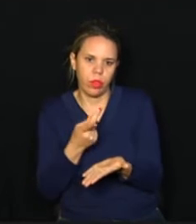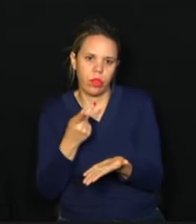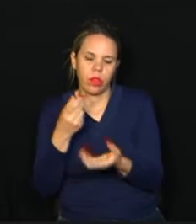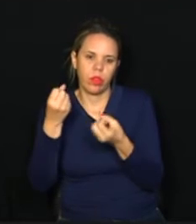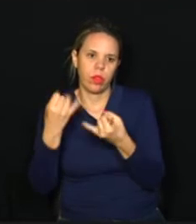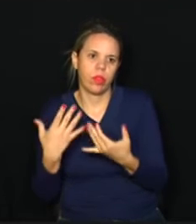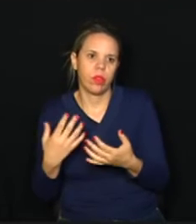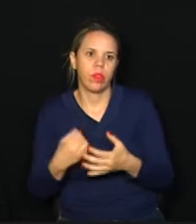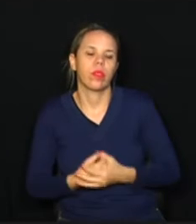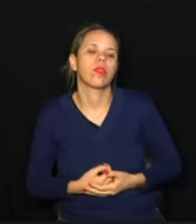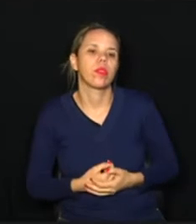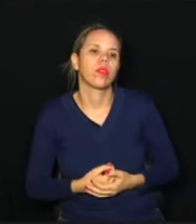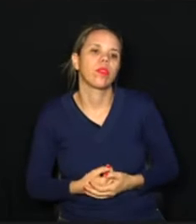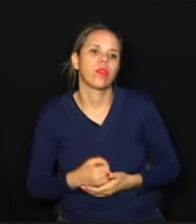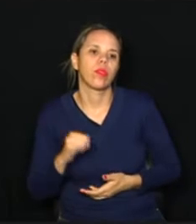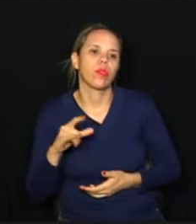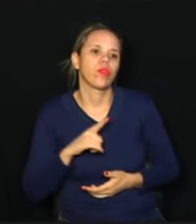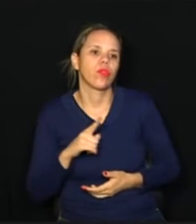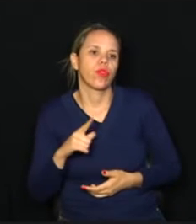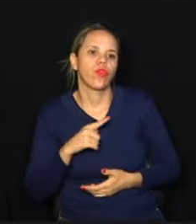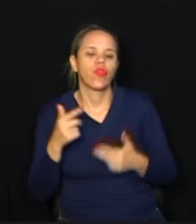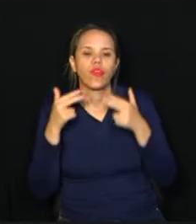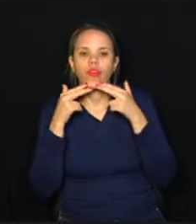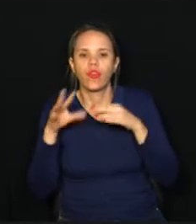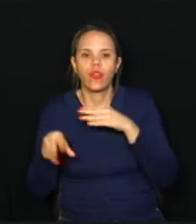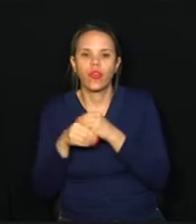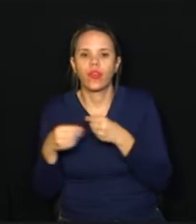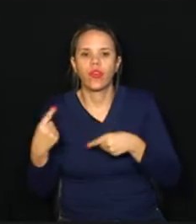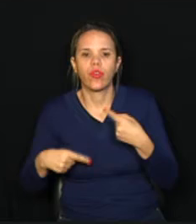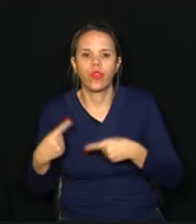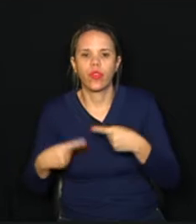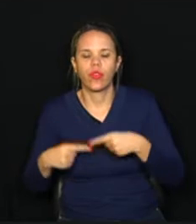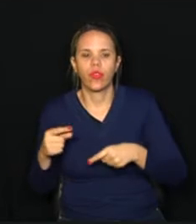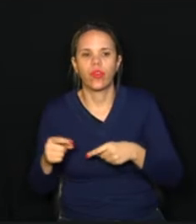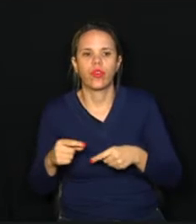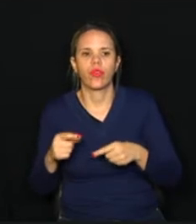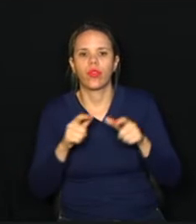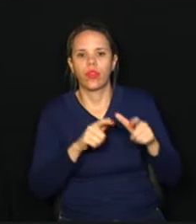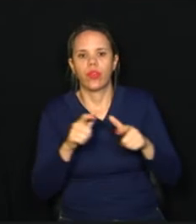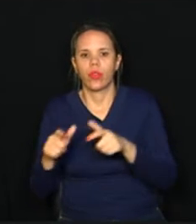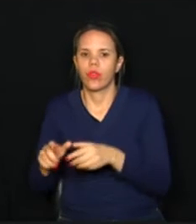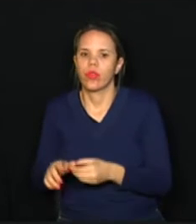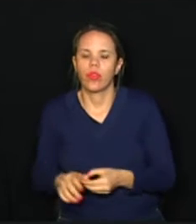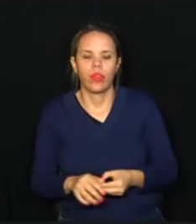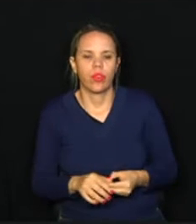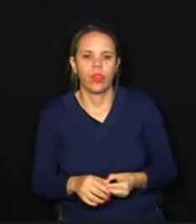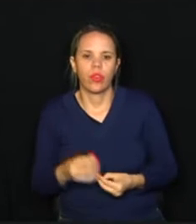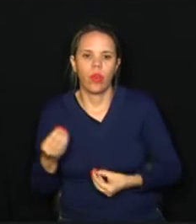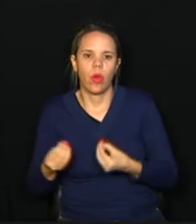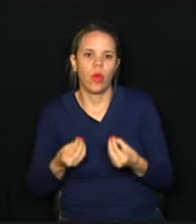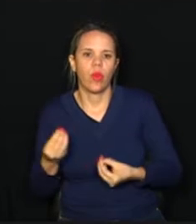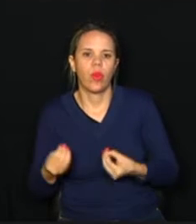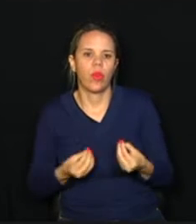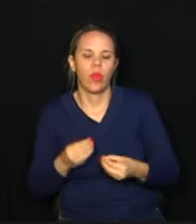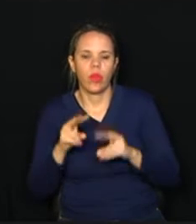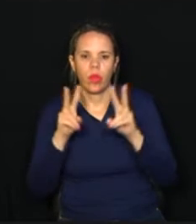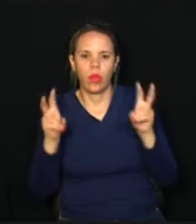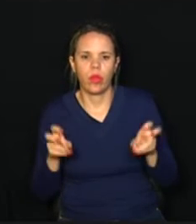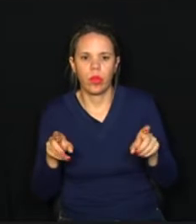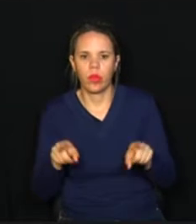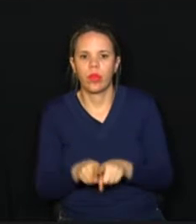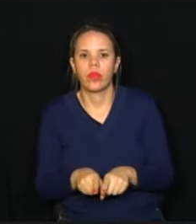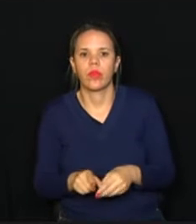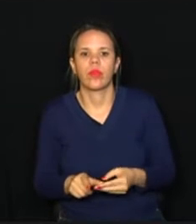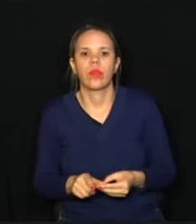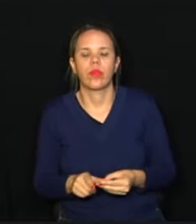um pouco se tem alguma novidade nessa discussão da cessão do espaço, como está isso, porque é um assunto também que